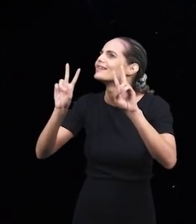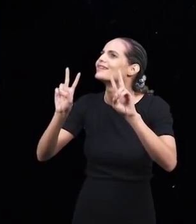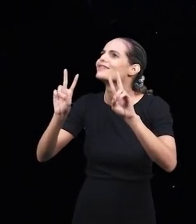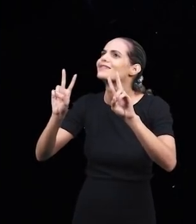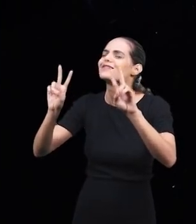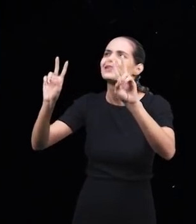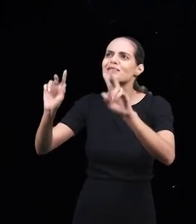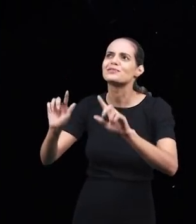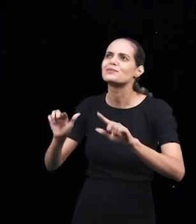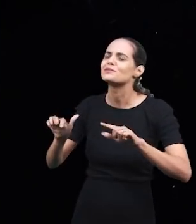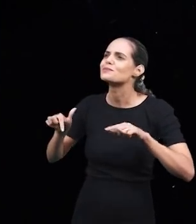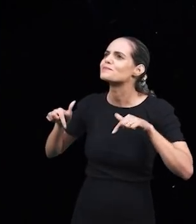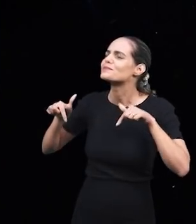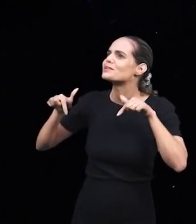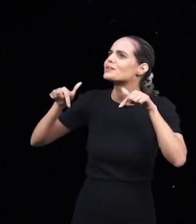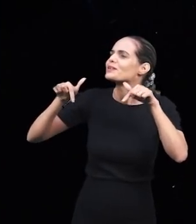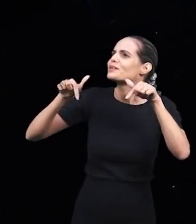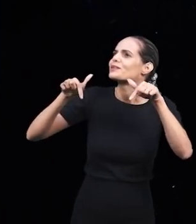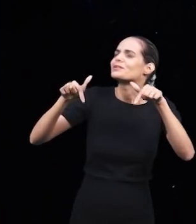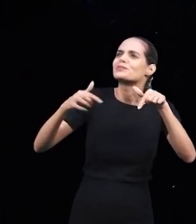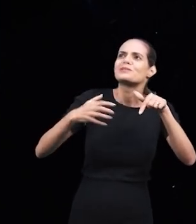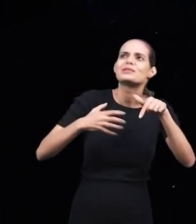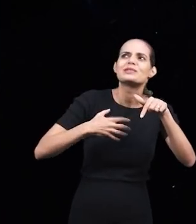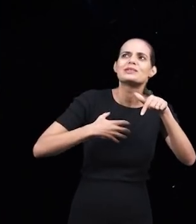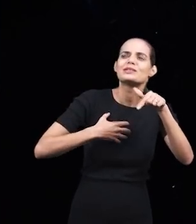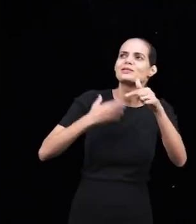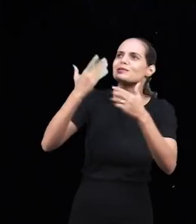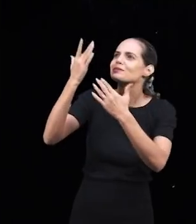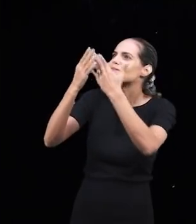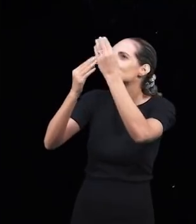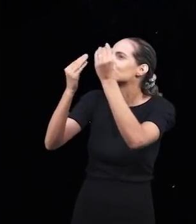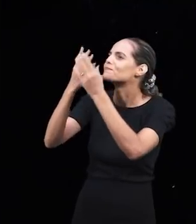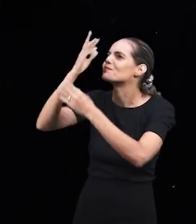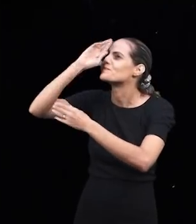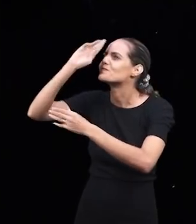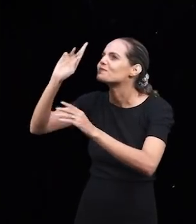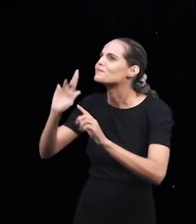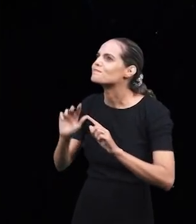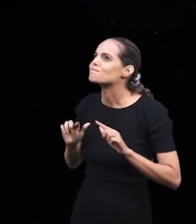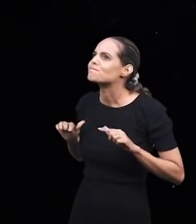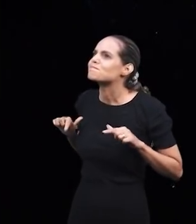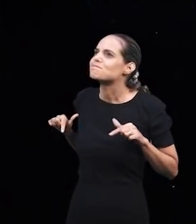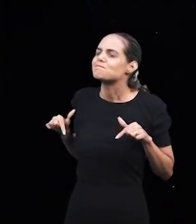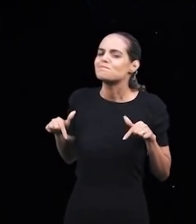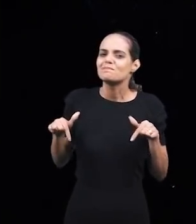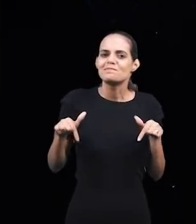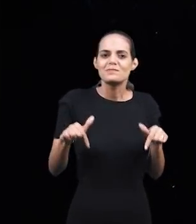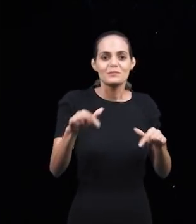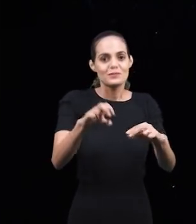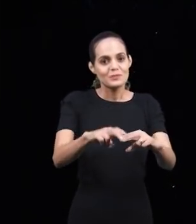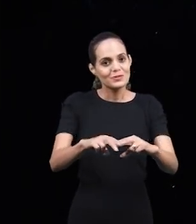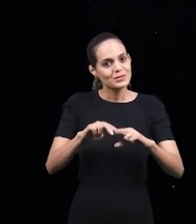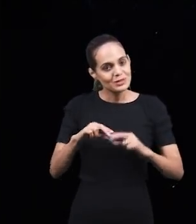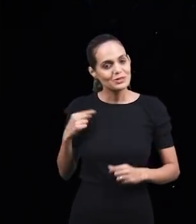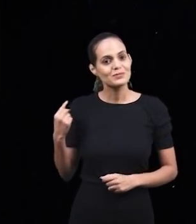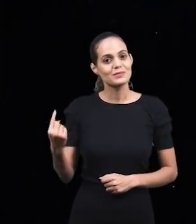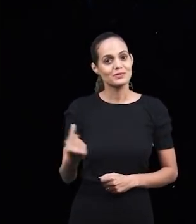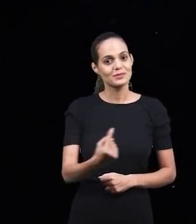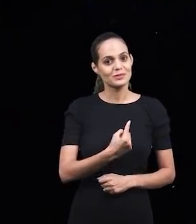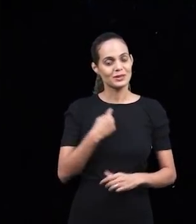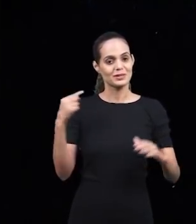contemplar as maravilhas das suas mãos. Nós pertencemos a